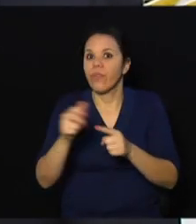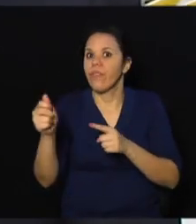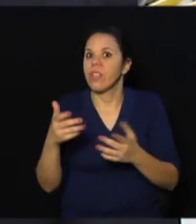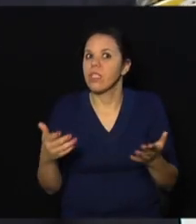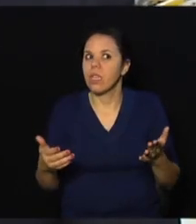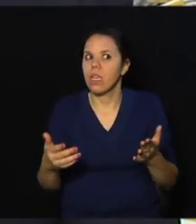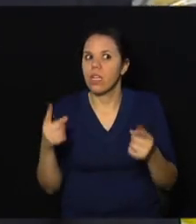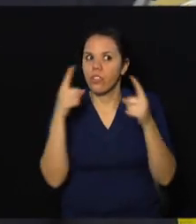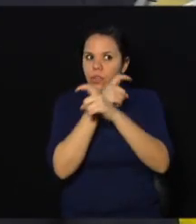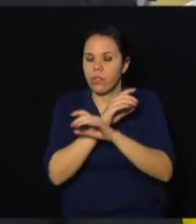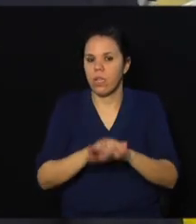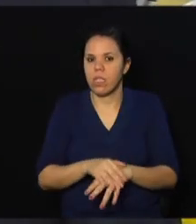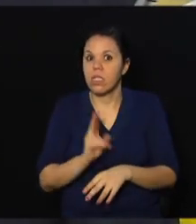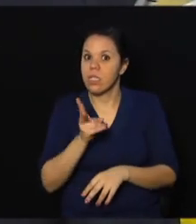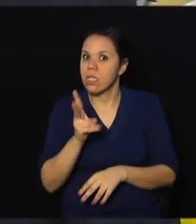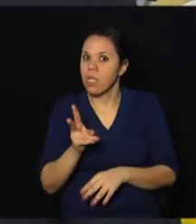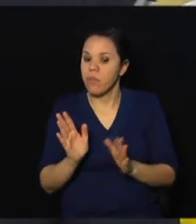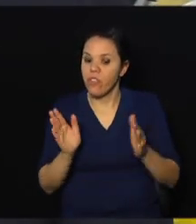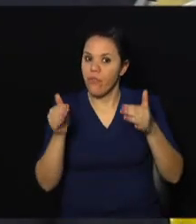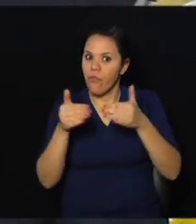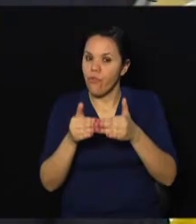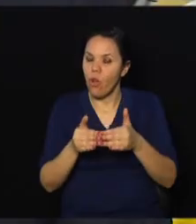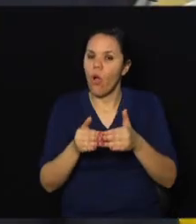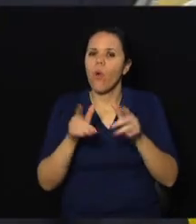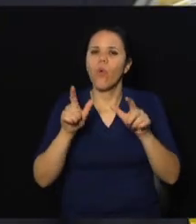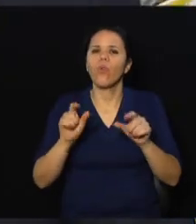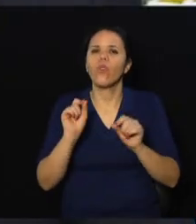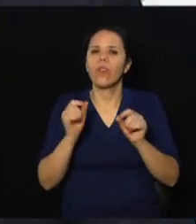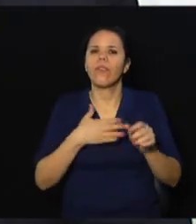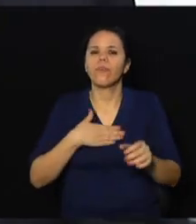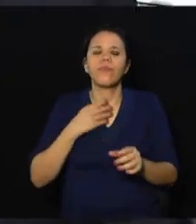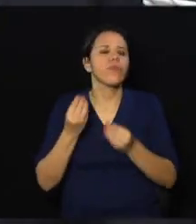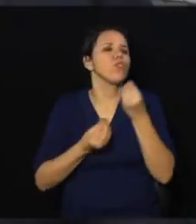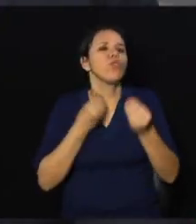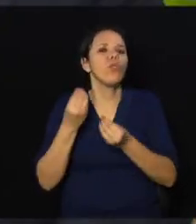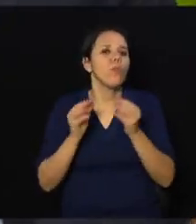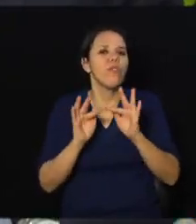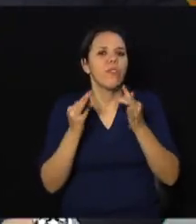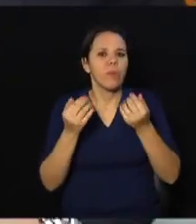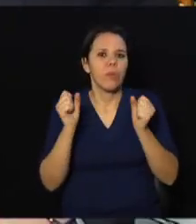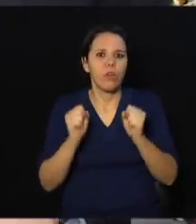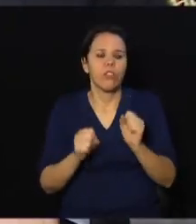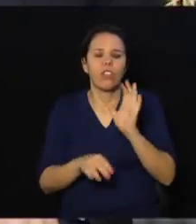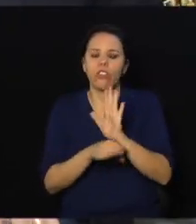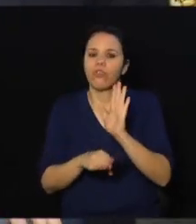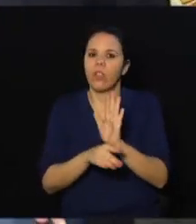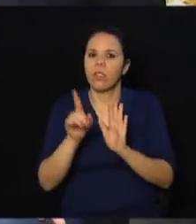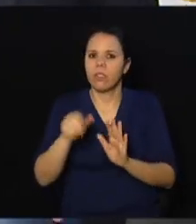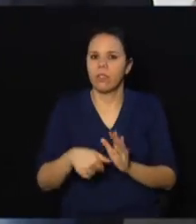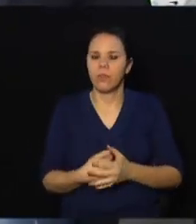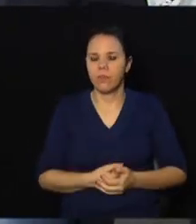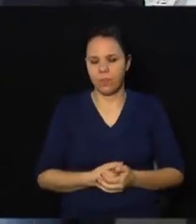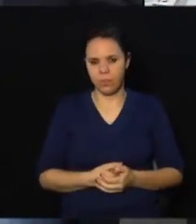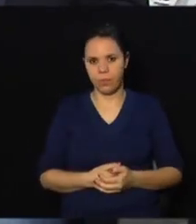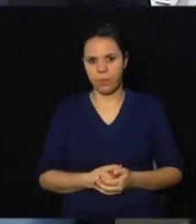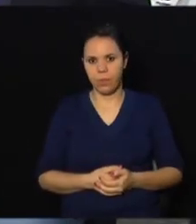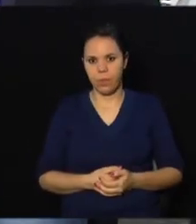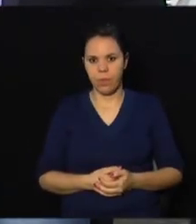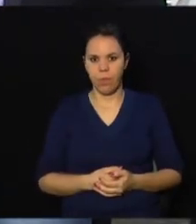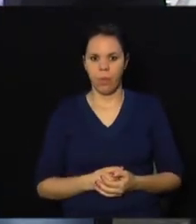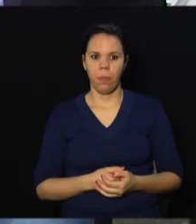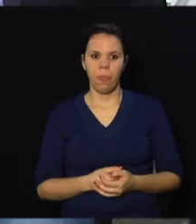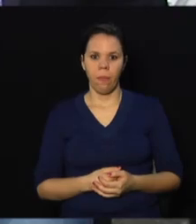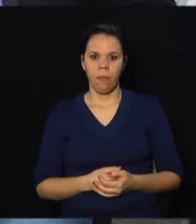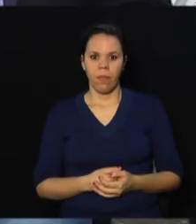no benefício, sempre de olho estar onde você quer estar. E como a família pode ajudar nisso? A família, eu acho que é o